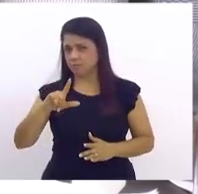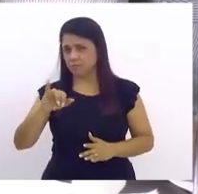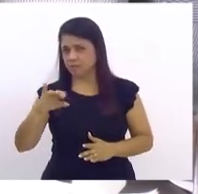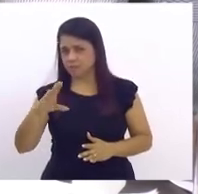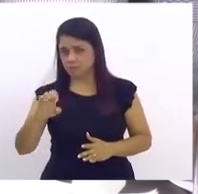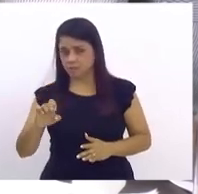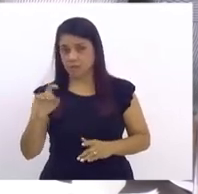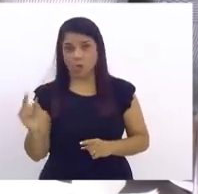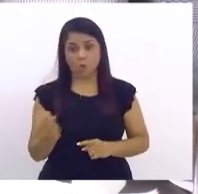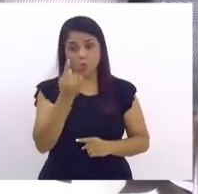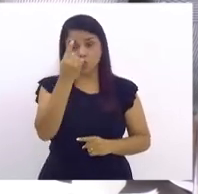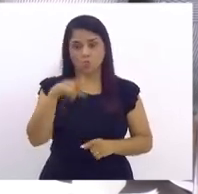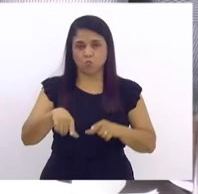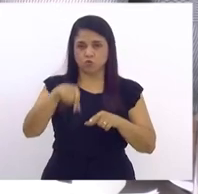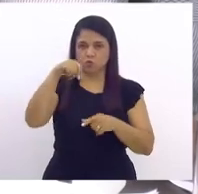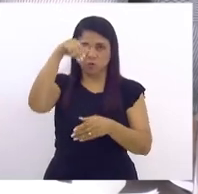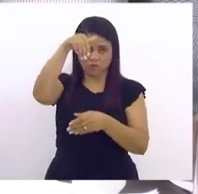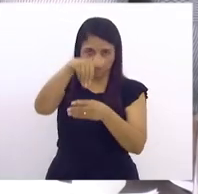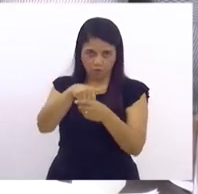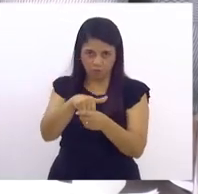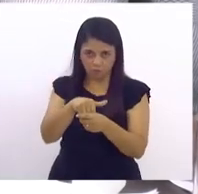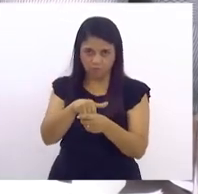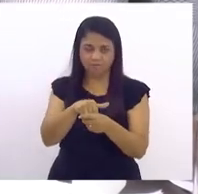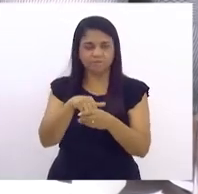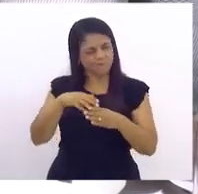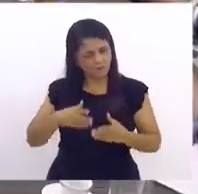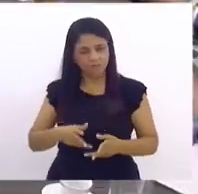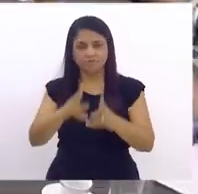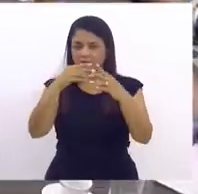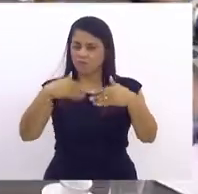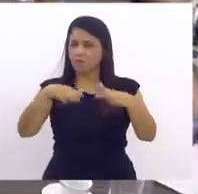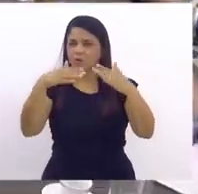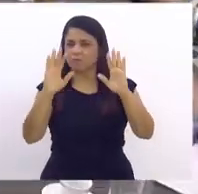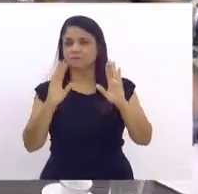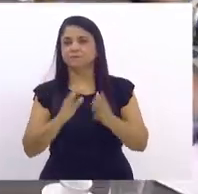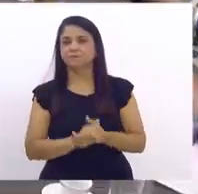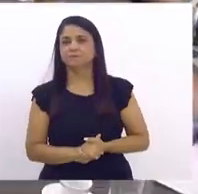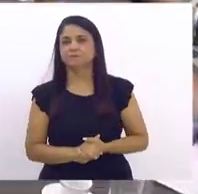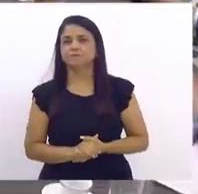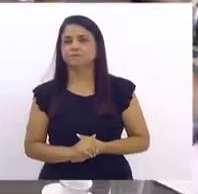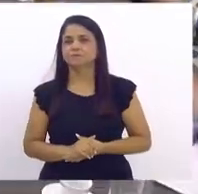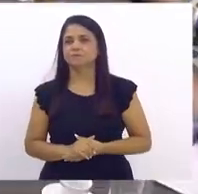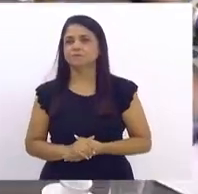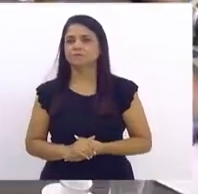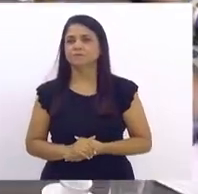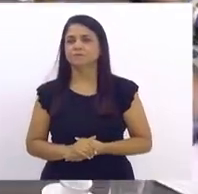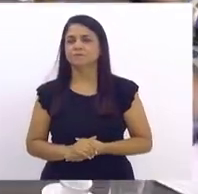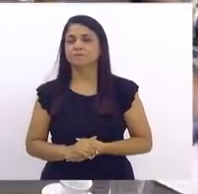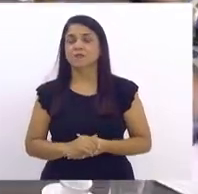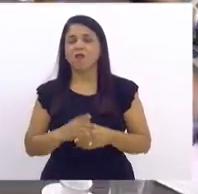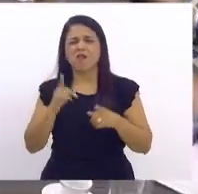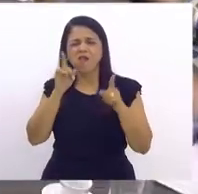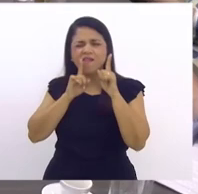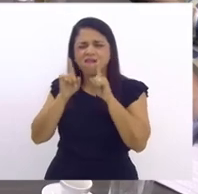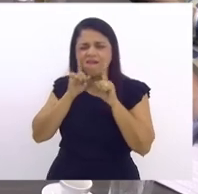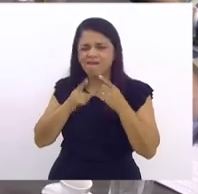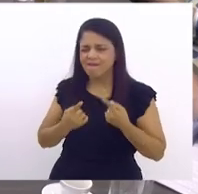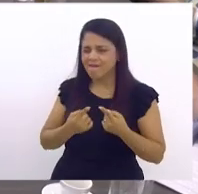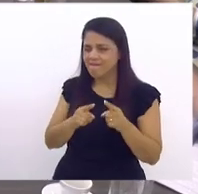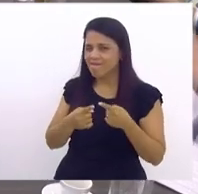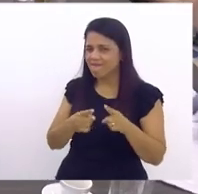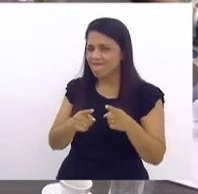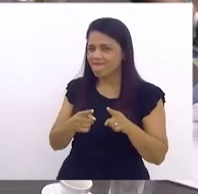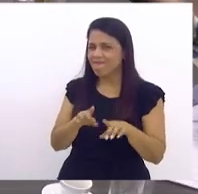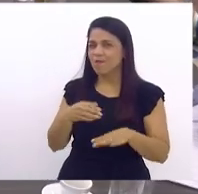um candidato. Mas tudo bem, vamos a lei estadual, rapidamente. Presidente, já provoquei, que vossa, provoquei vossa excelência. Estava